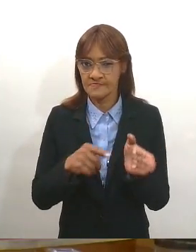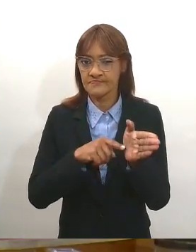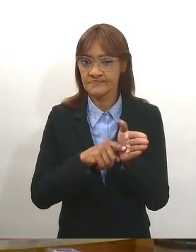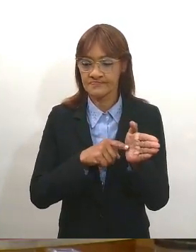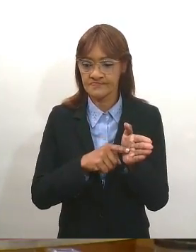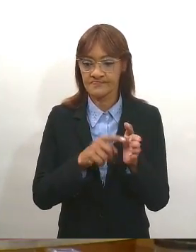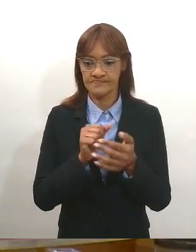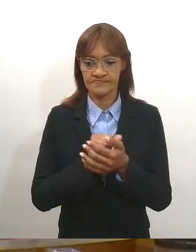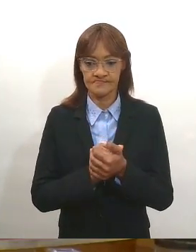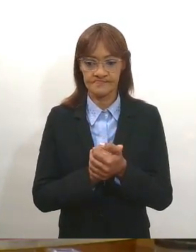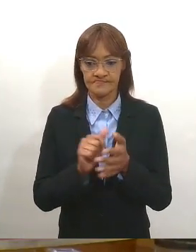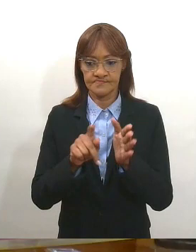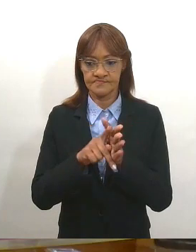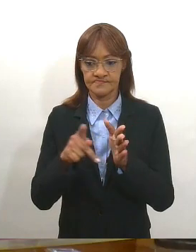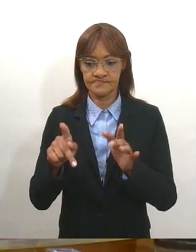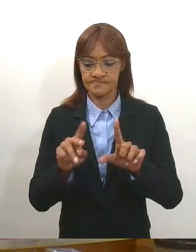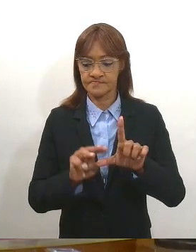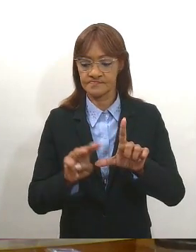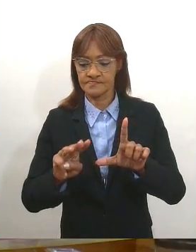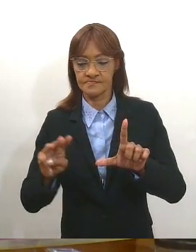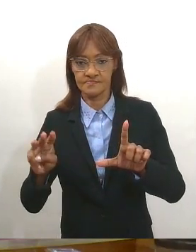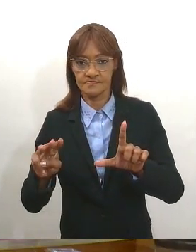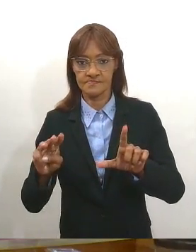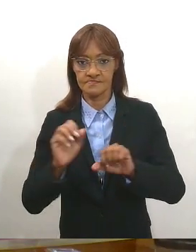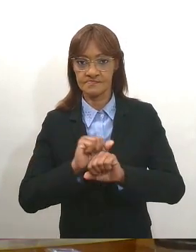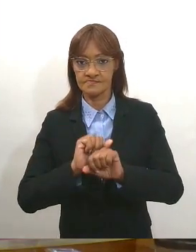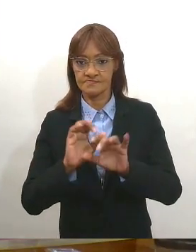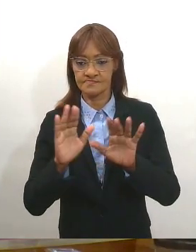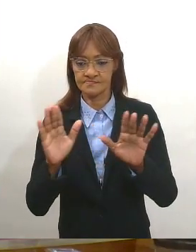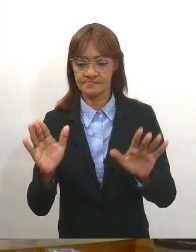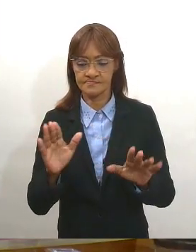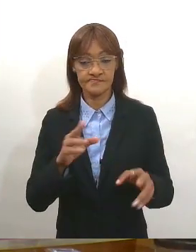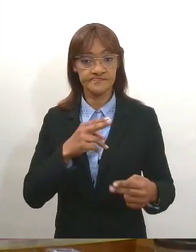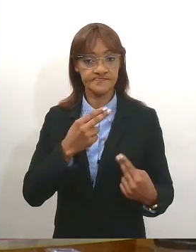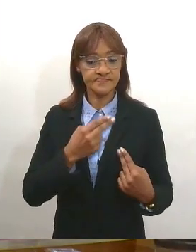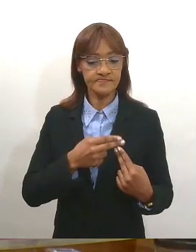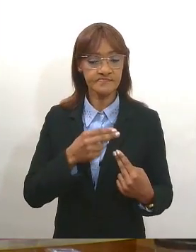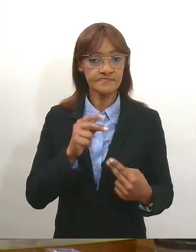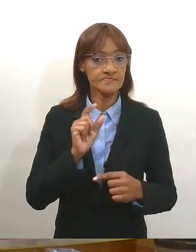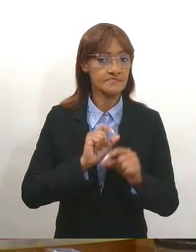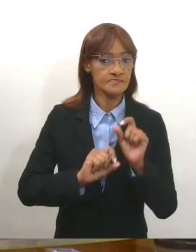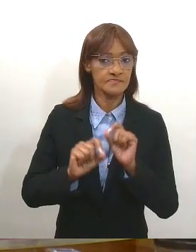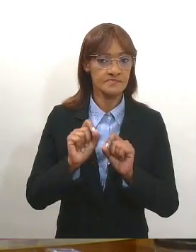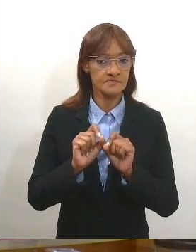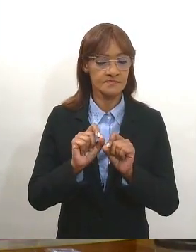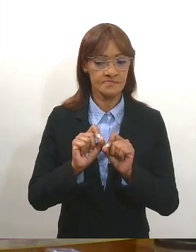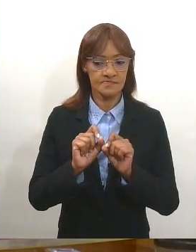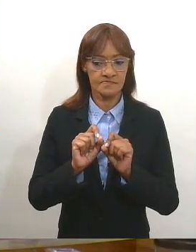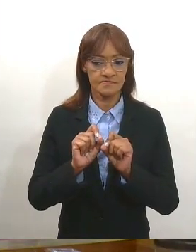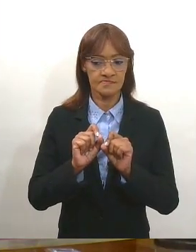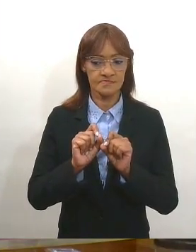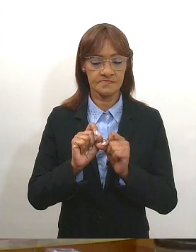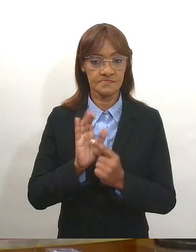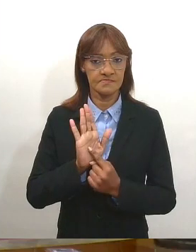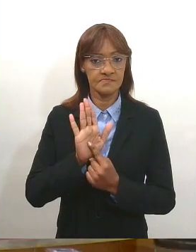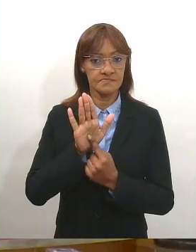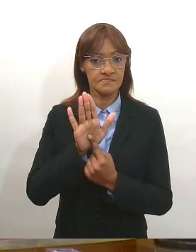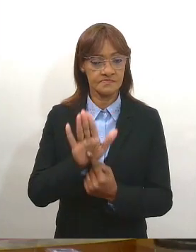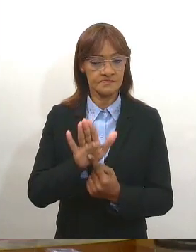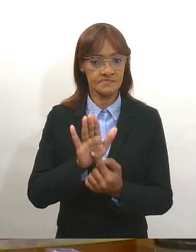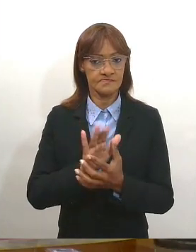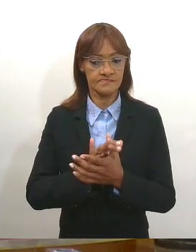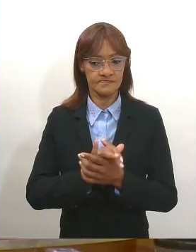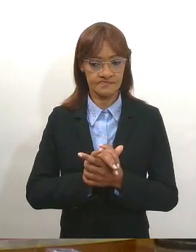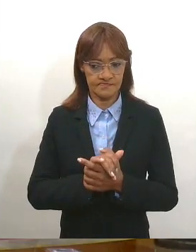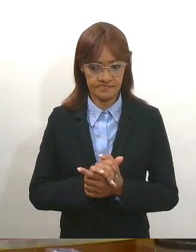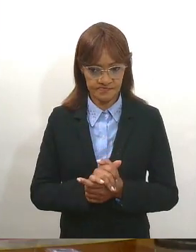DETRAN, que traz as receitas que o DETRAN teve esse ano comparado